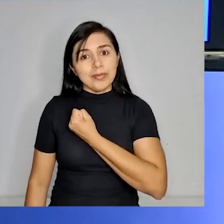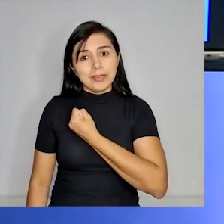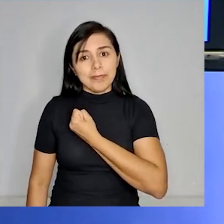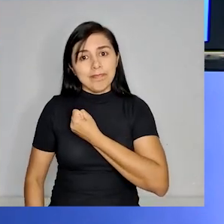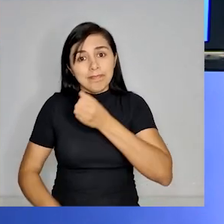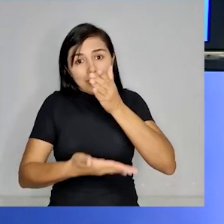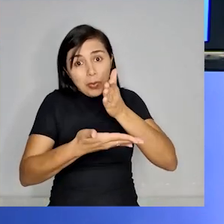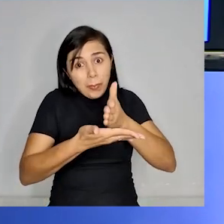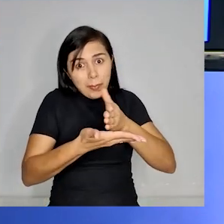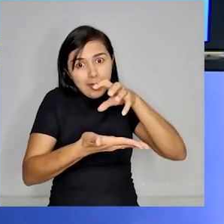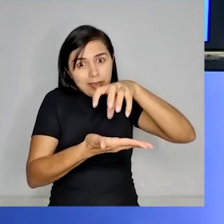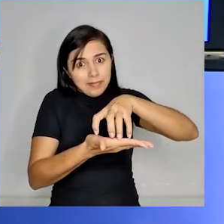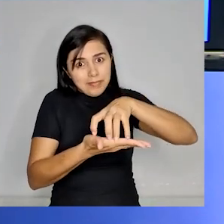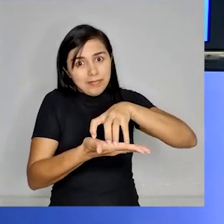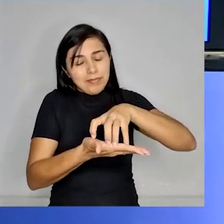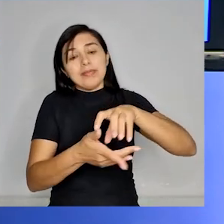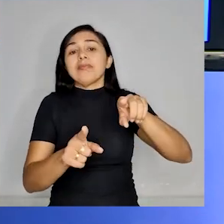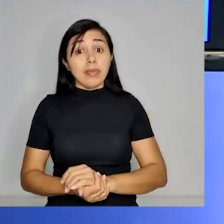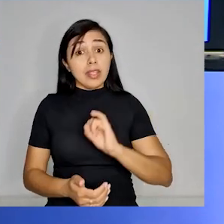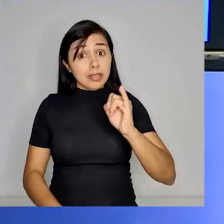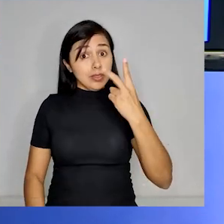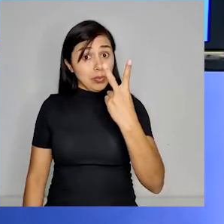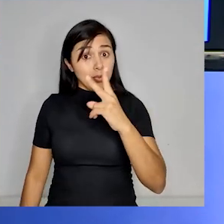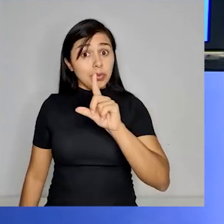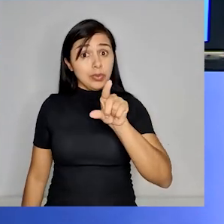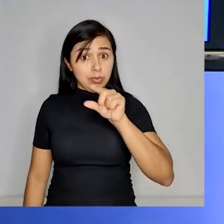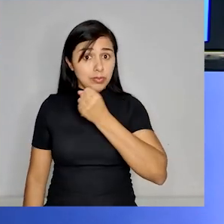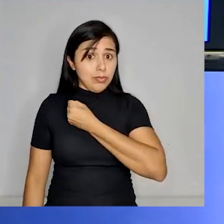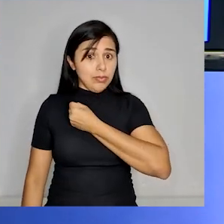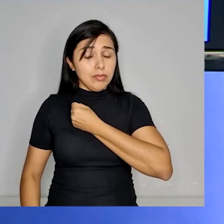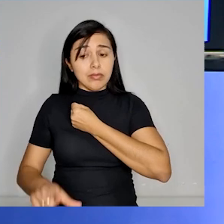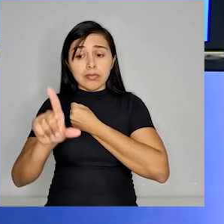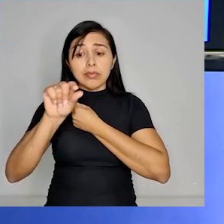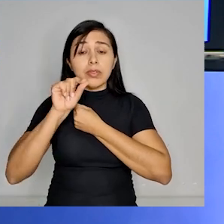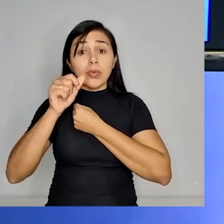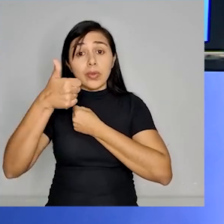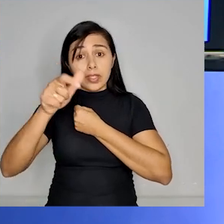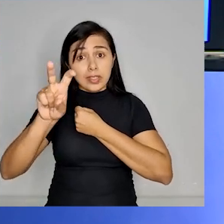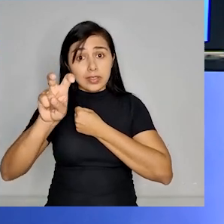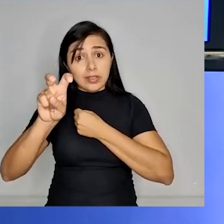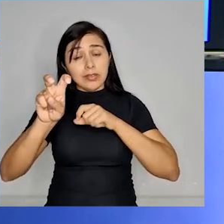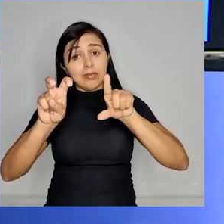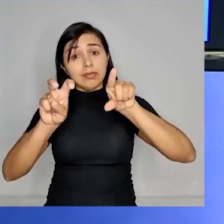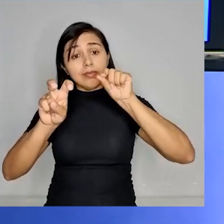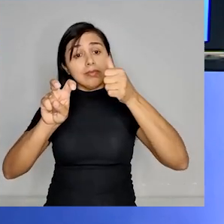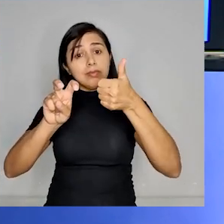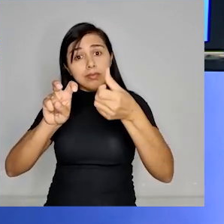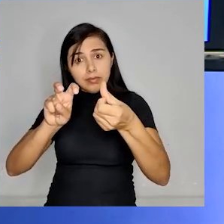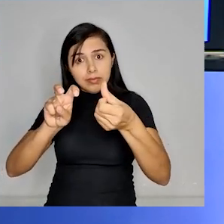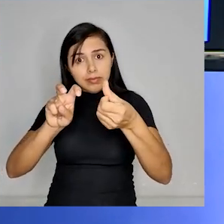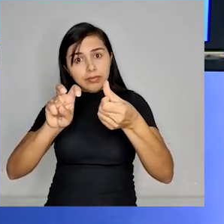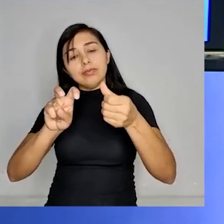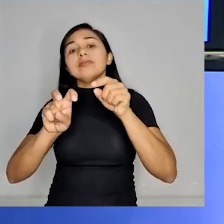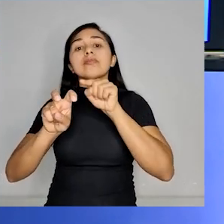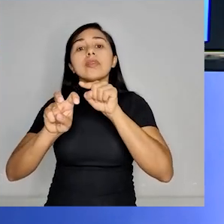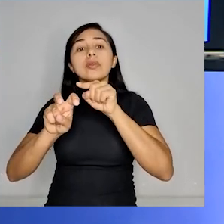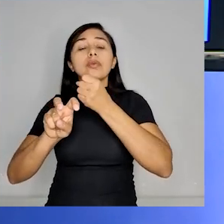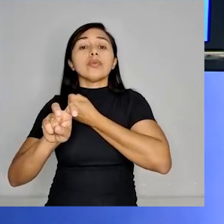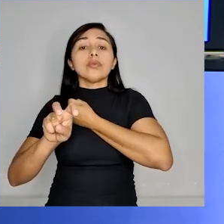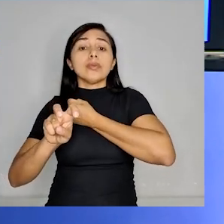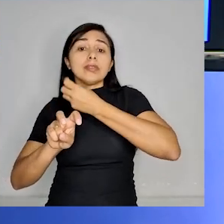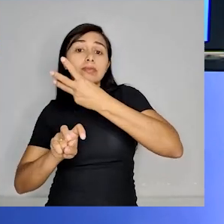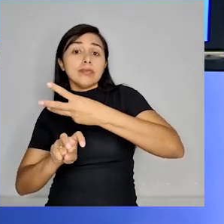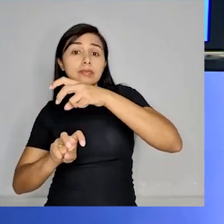mediana, certo? Então, a gente pegou aqui a posição 15 e a posição 16. A gente pode estar destacando aqui